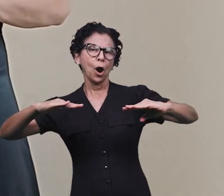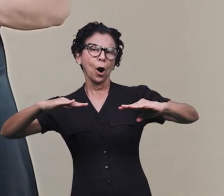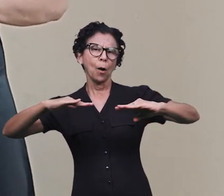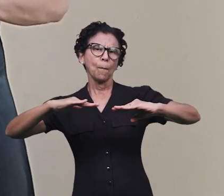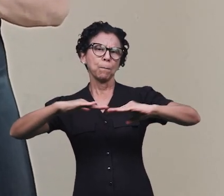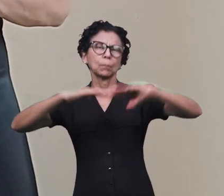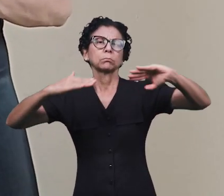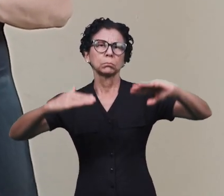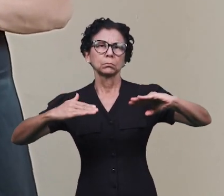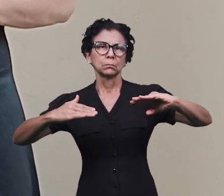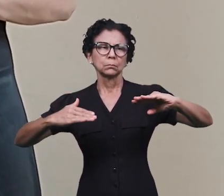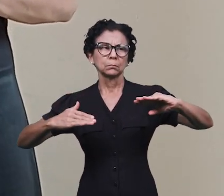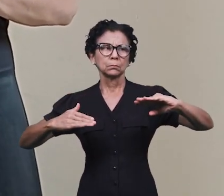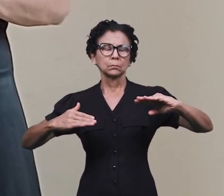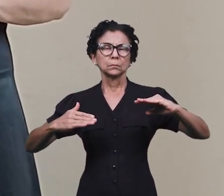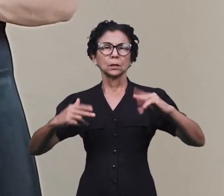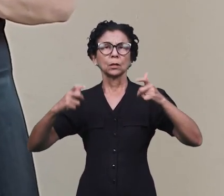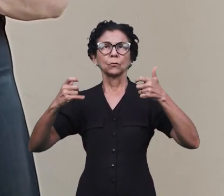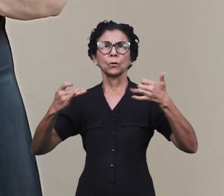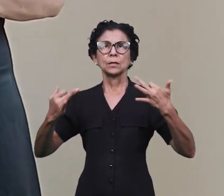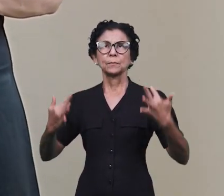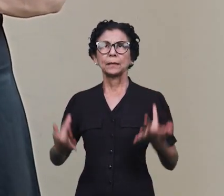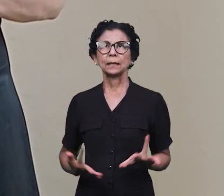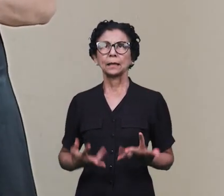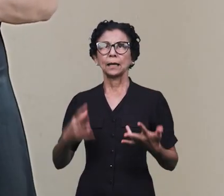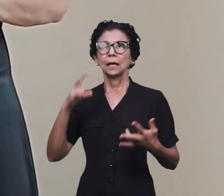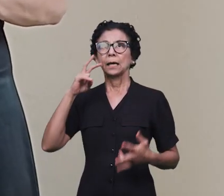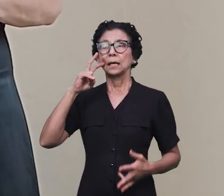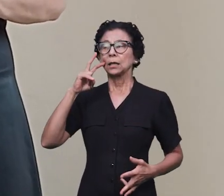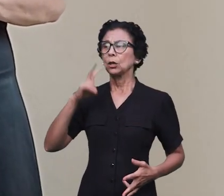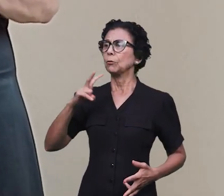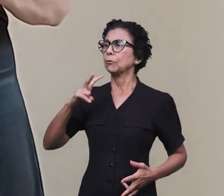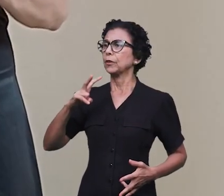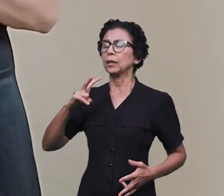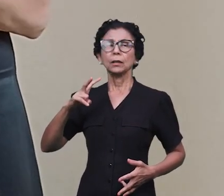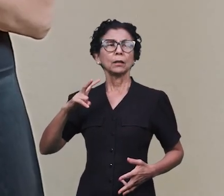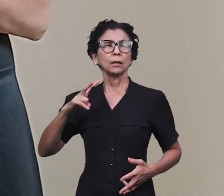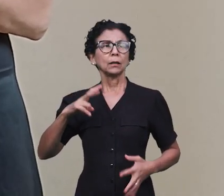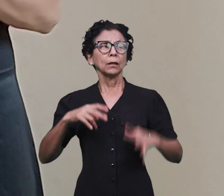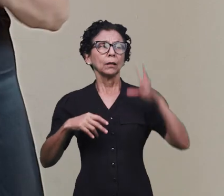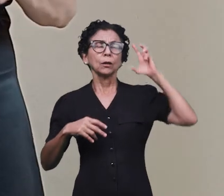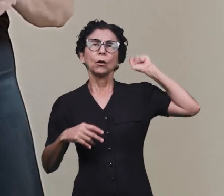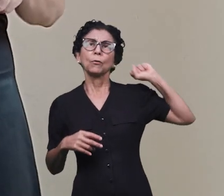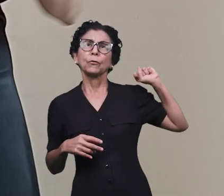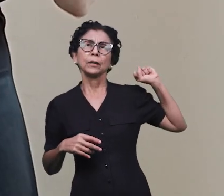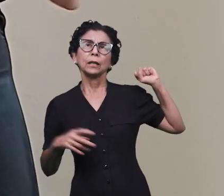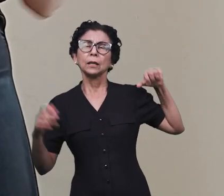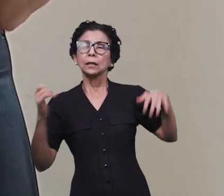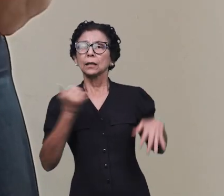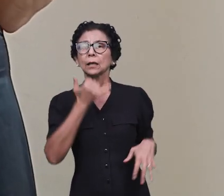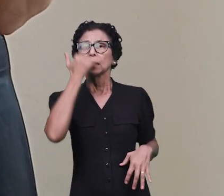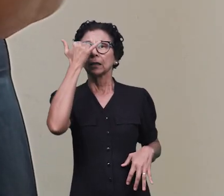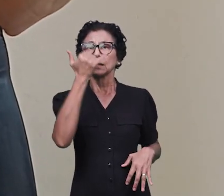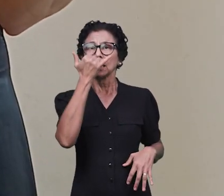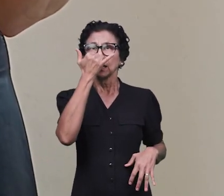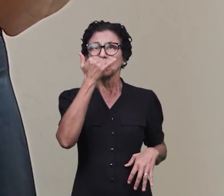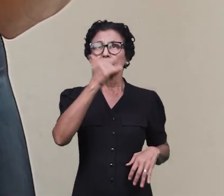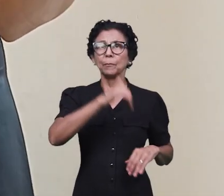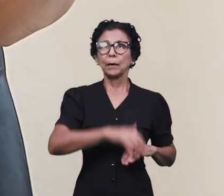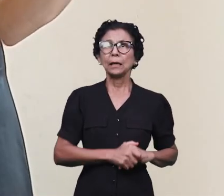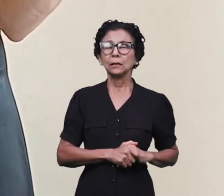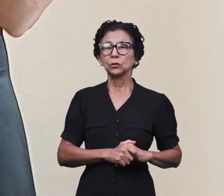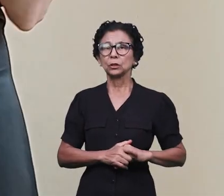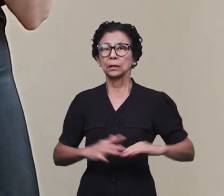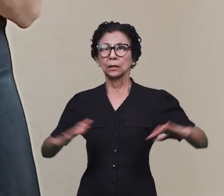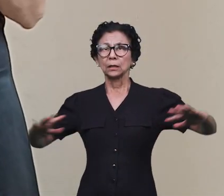que eu vi e que eu ouvi. Então, eu estava andando e, de repente, eu ouvi uma buzina. O carro que estava vindo no